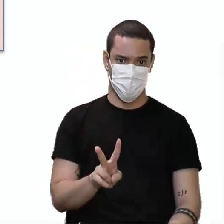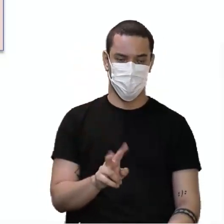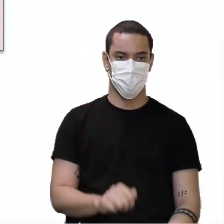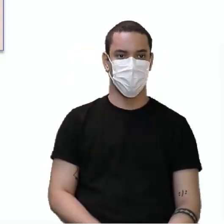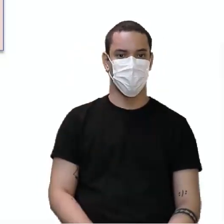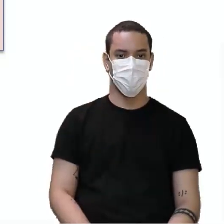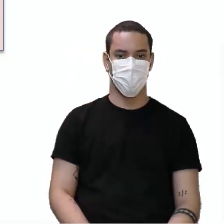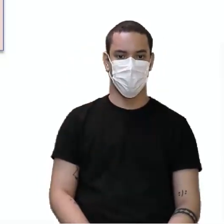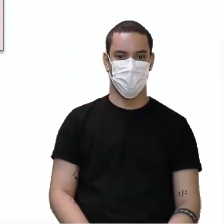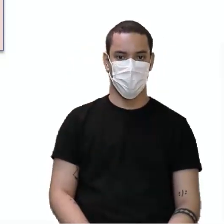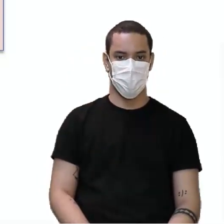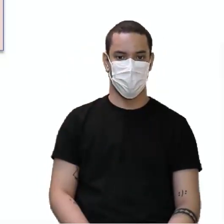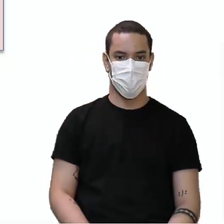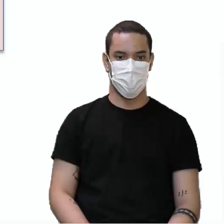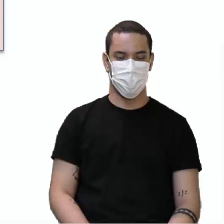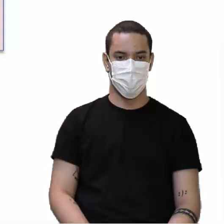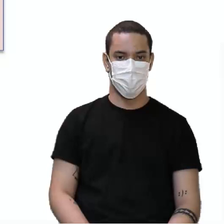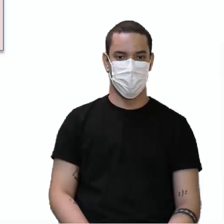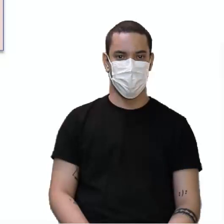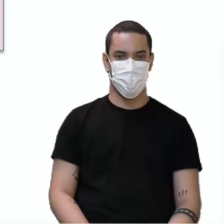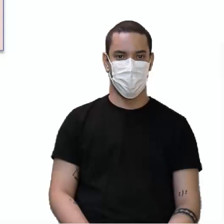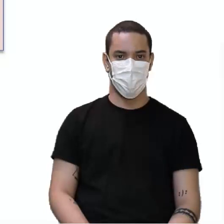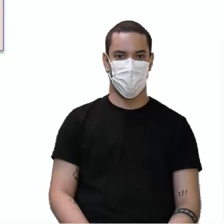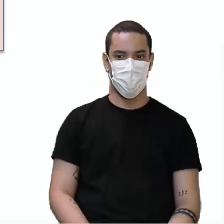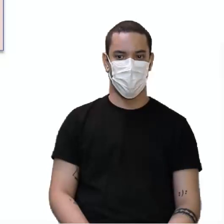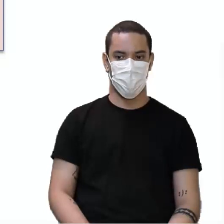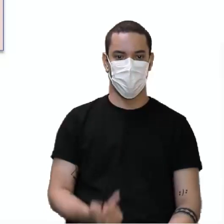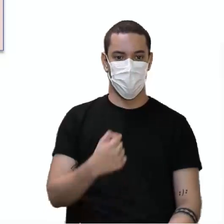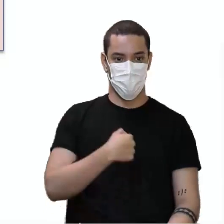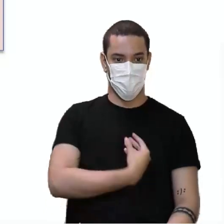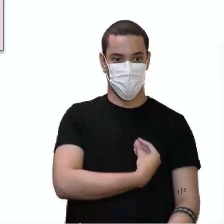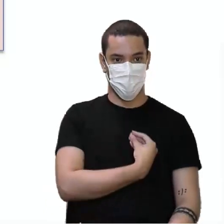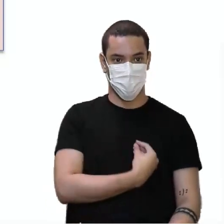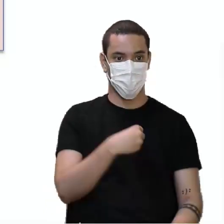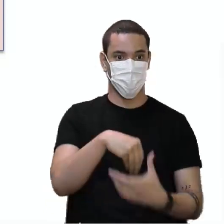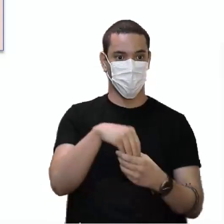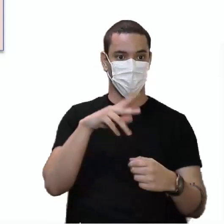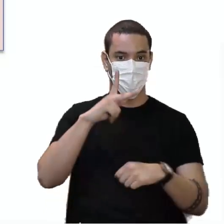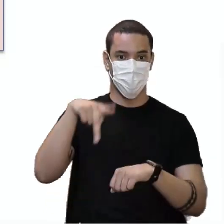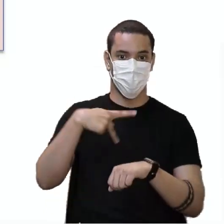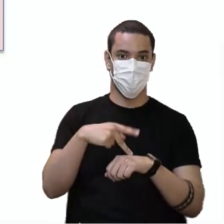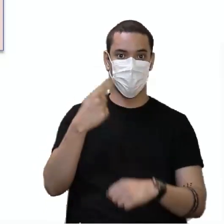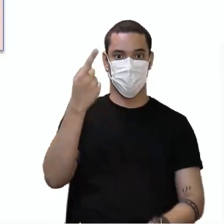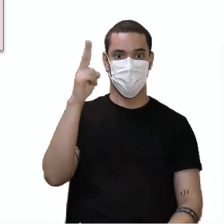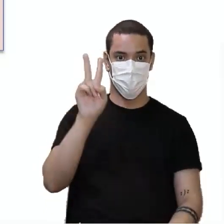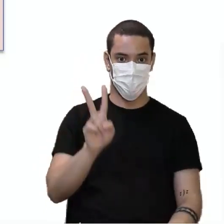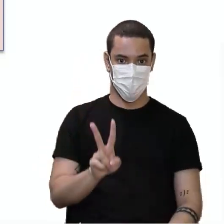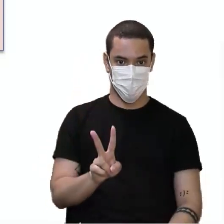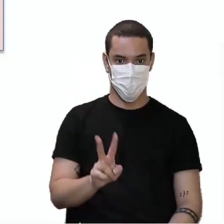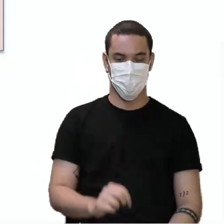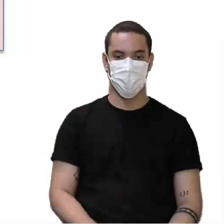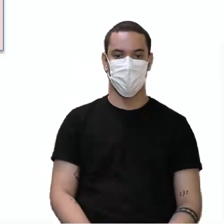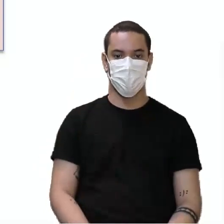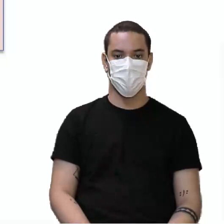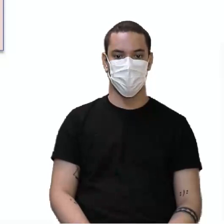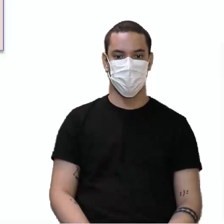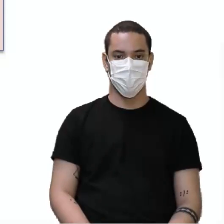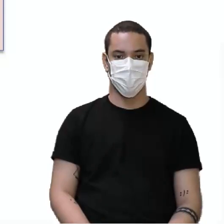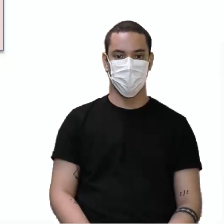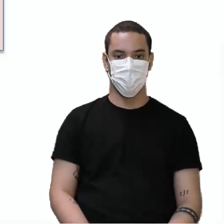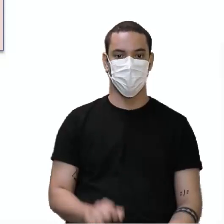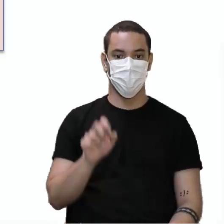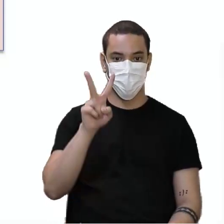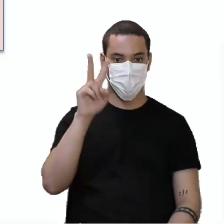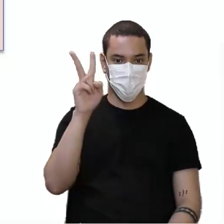I've been abroad once. Eu estive fora do país uma vez. Maybe twice, talvez, né, duas